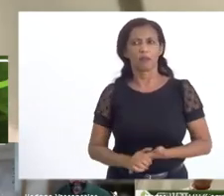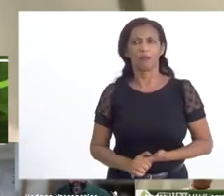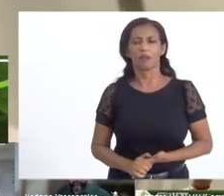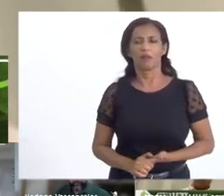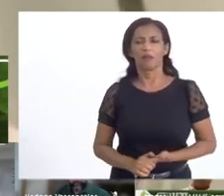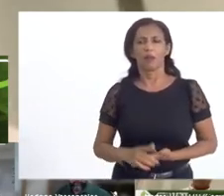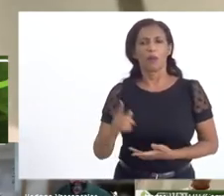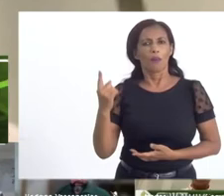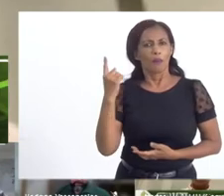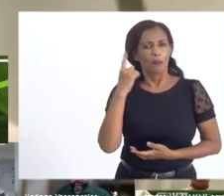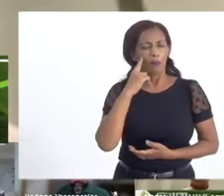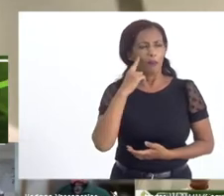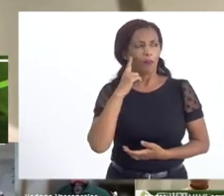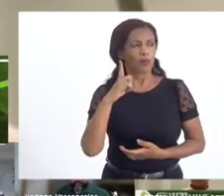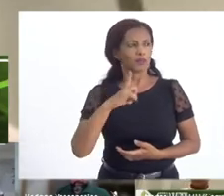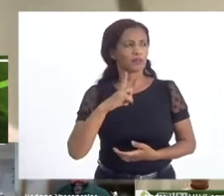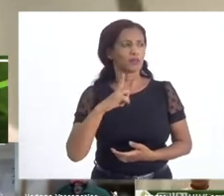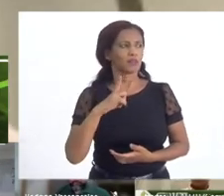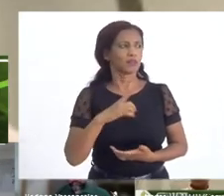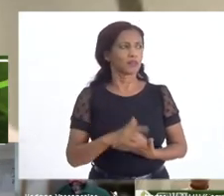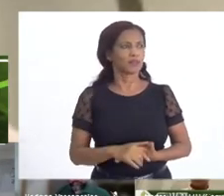possa contar com um